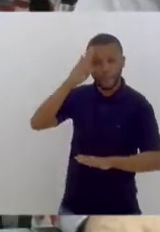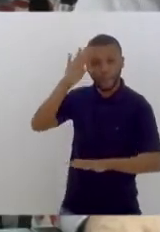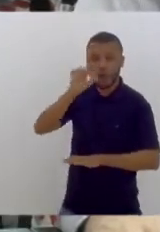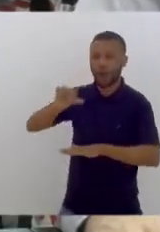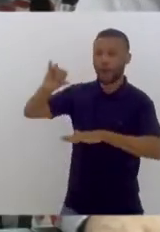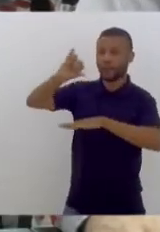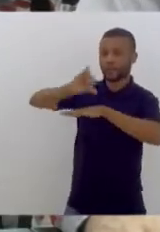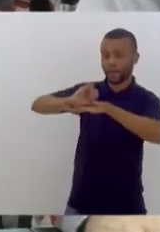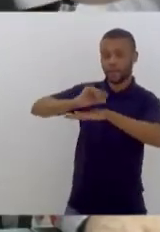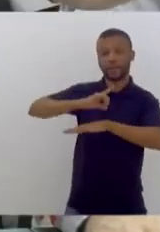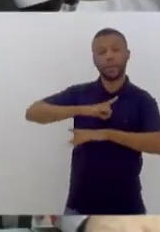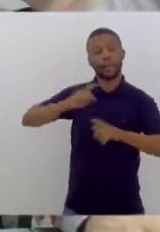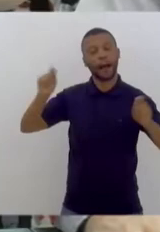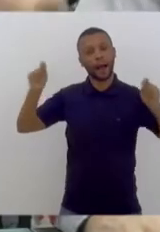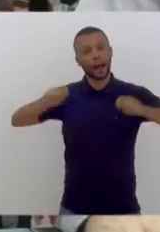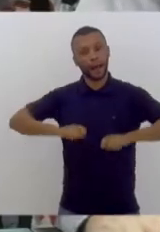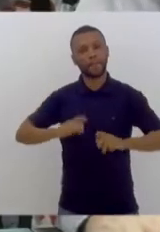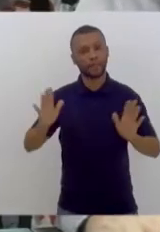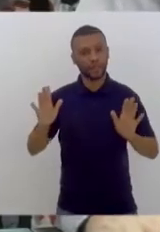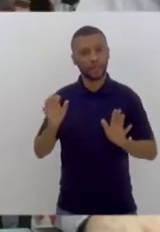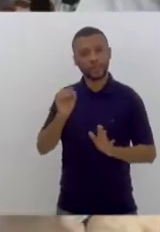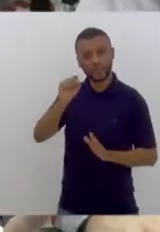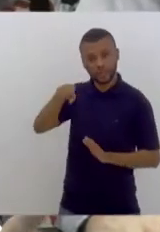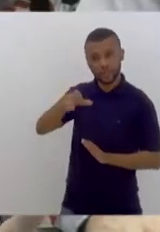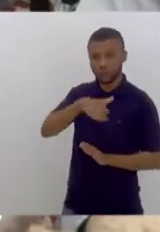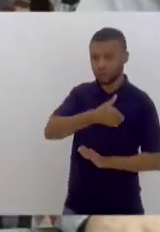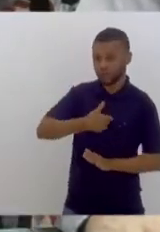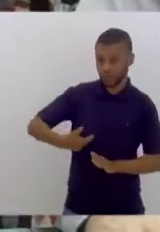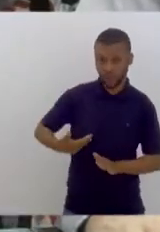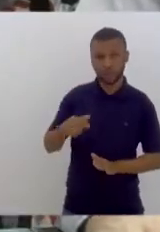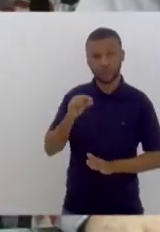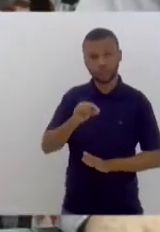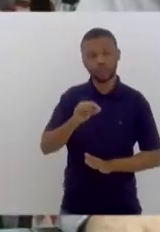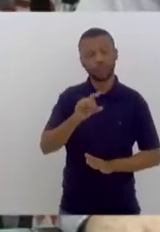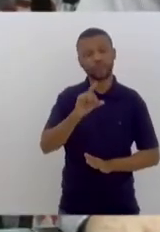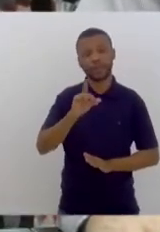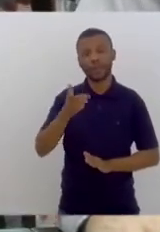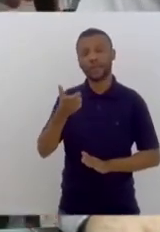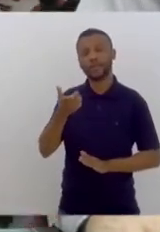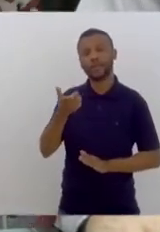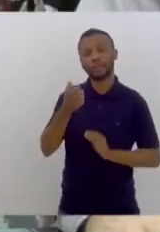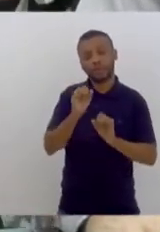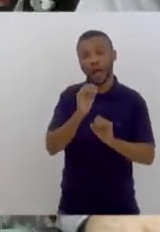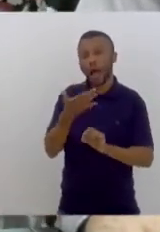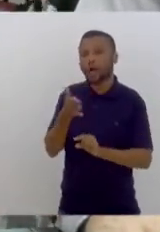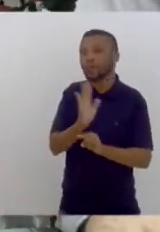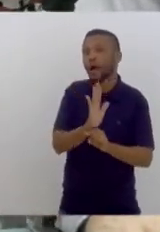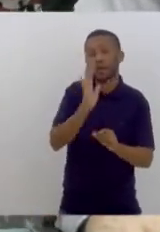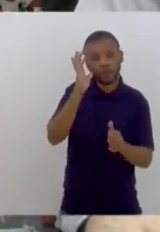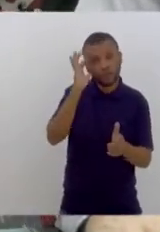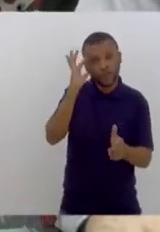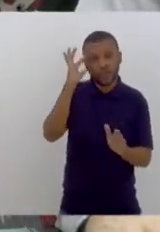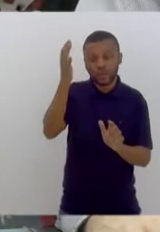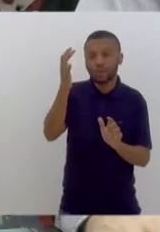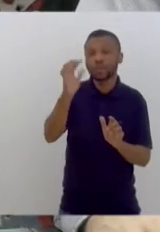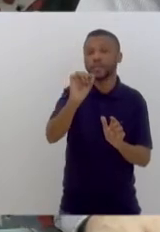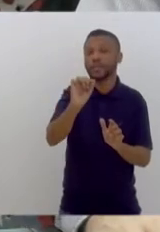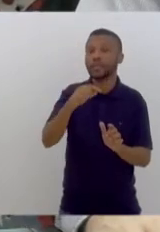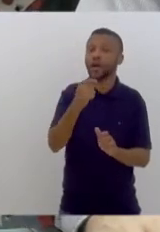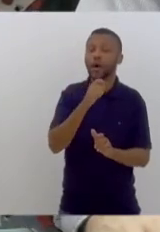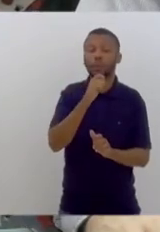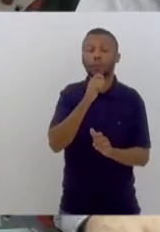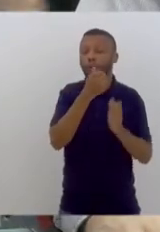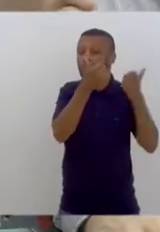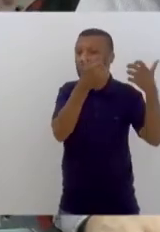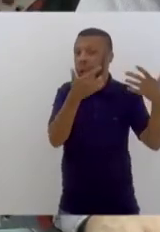uma capacidade, sim, do Estado querer entrar nessa discussão. Acho que é a única situação extra que a gente não abordou, porque